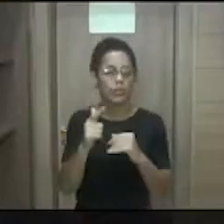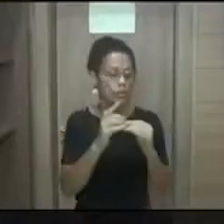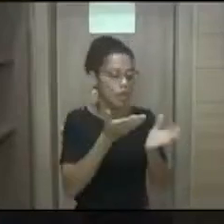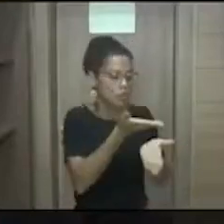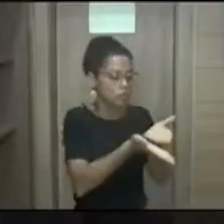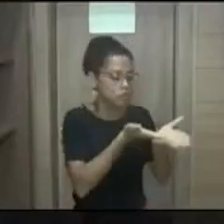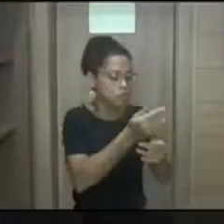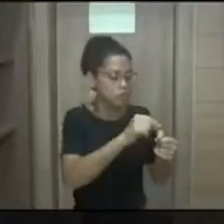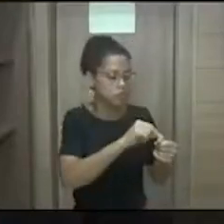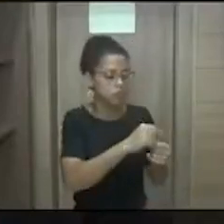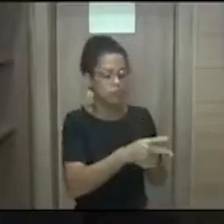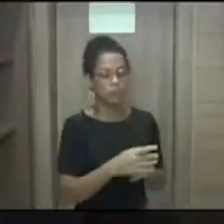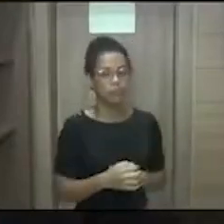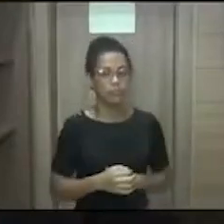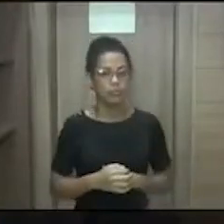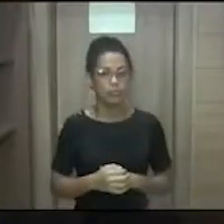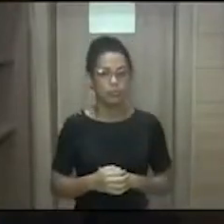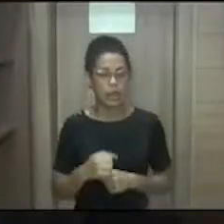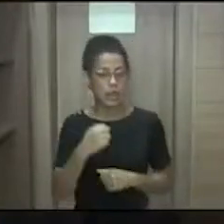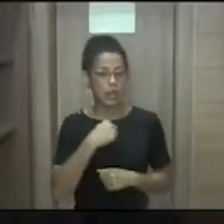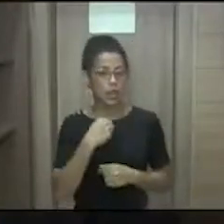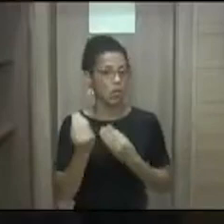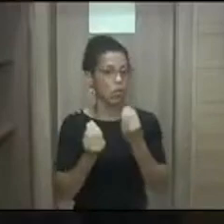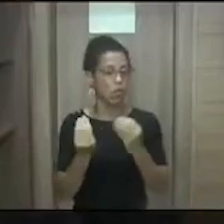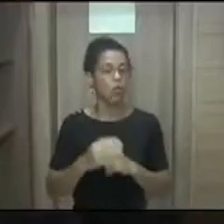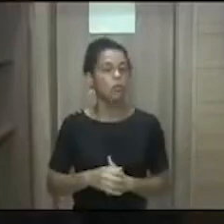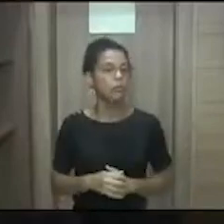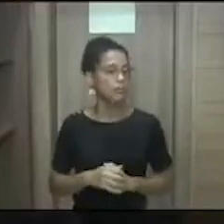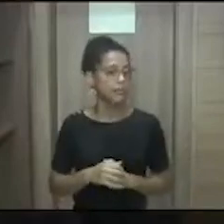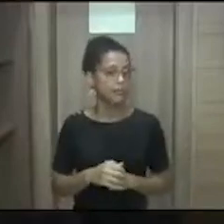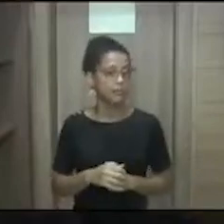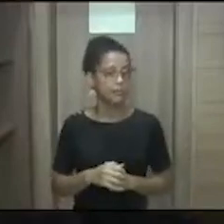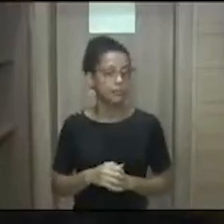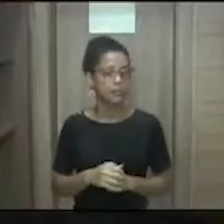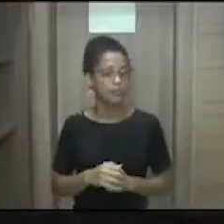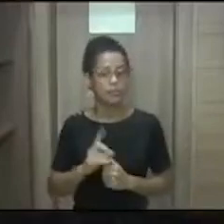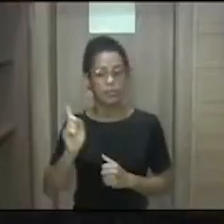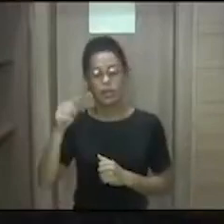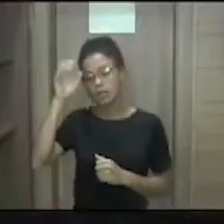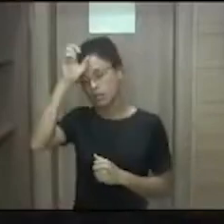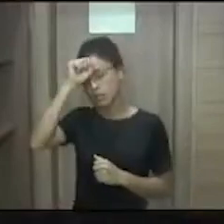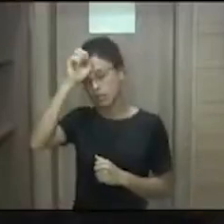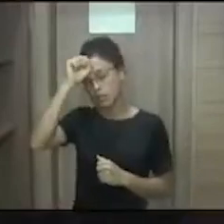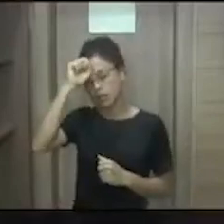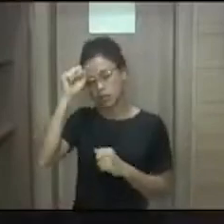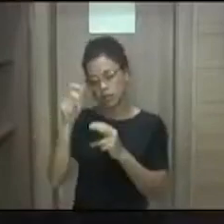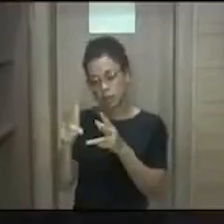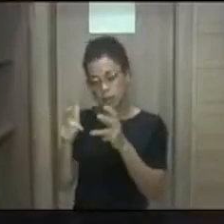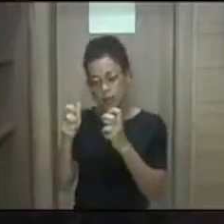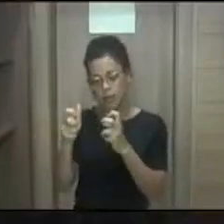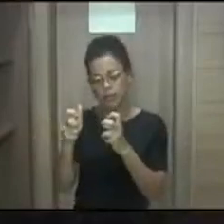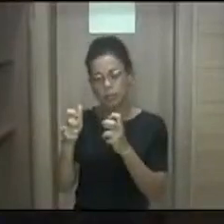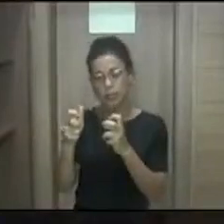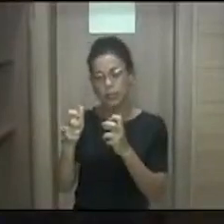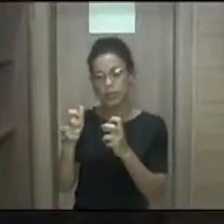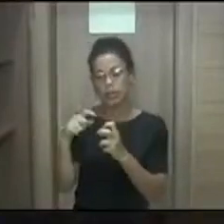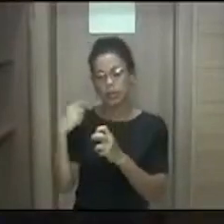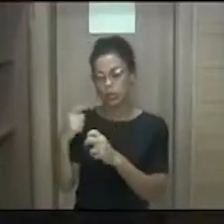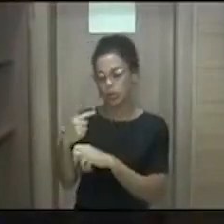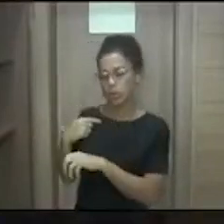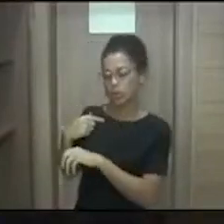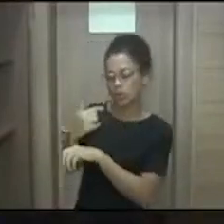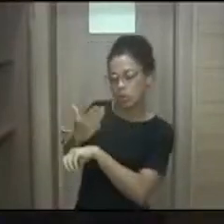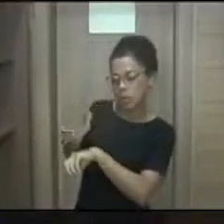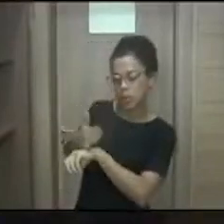aquilo que eu próprio executo? Porque, veja, aí a gente vai aprendendo a perceber o quanto nós somos poucos preparados para entender o